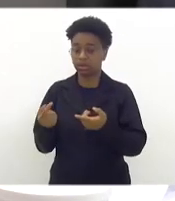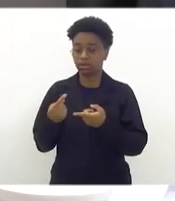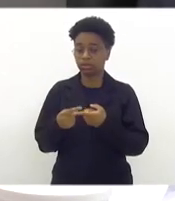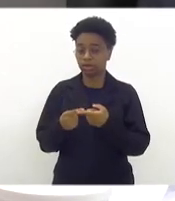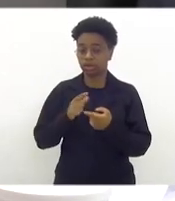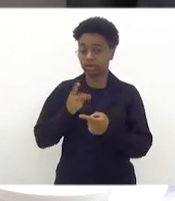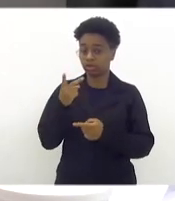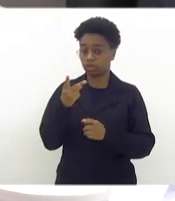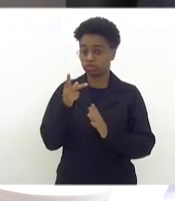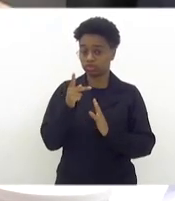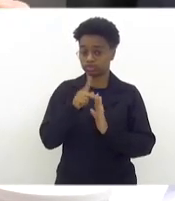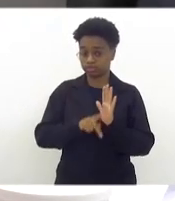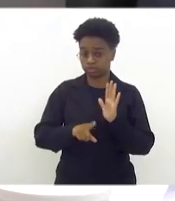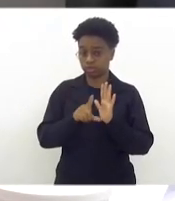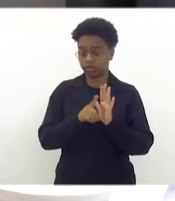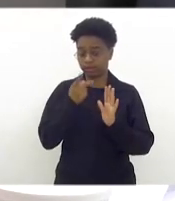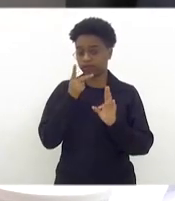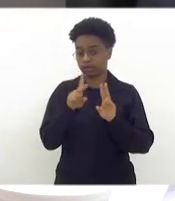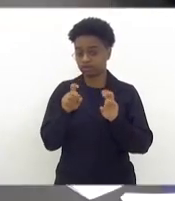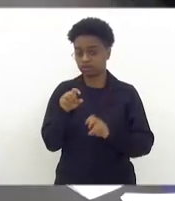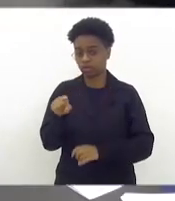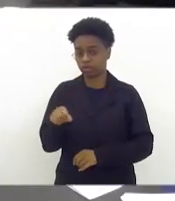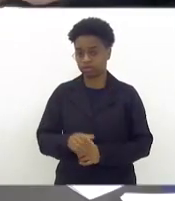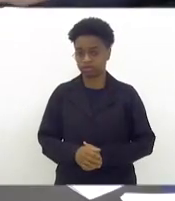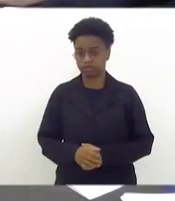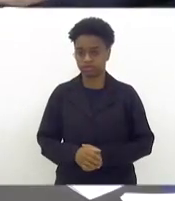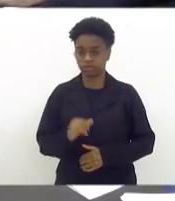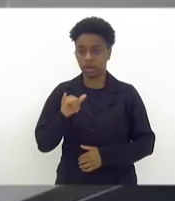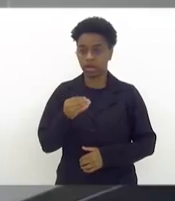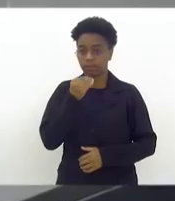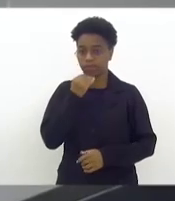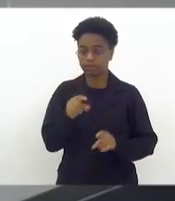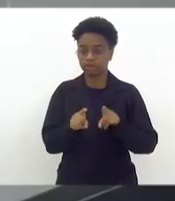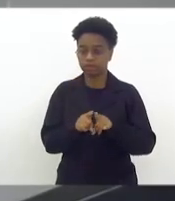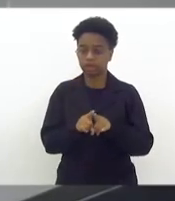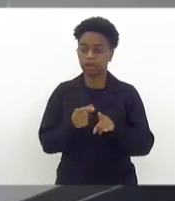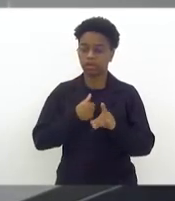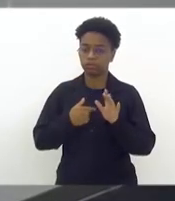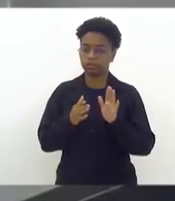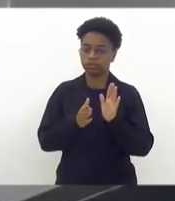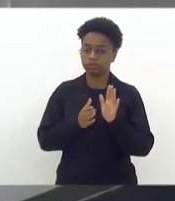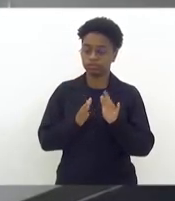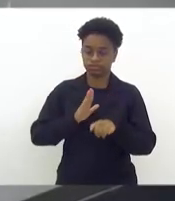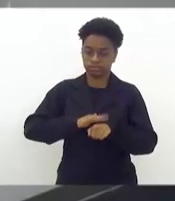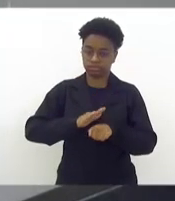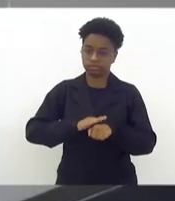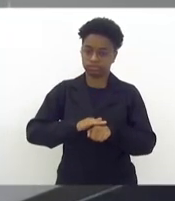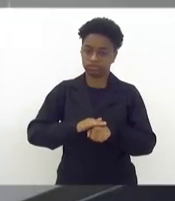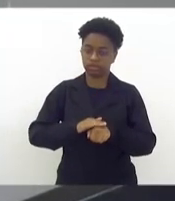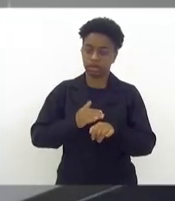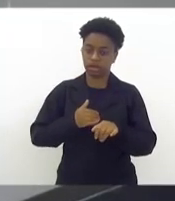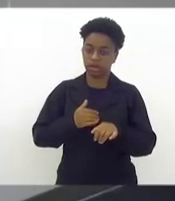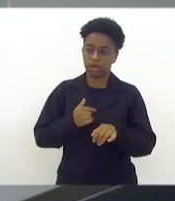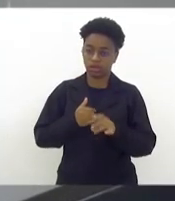dois projetos que tocam nisso. Eu aproveito o ensejo, que é uma matéria que eu próprio tenho iniciativa nesse sentido, deputado Mink,